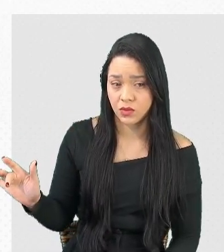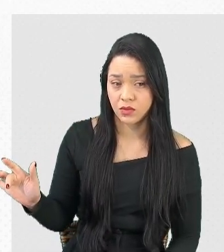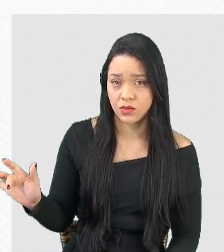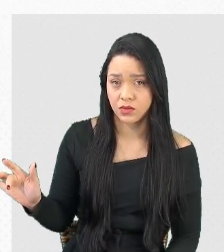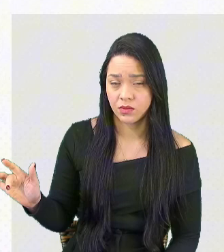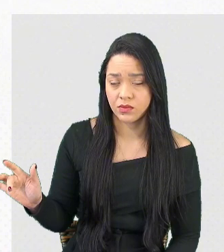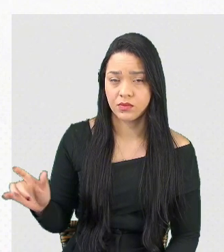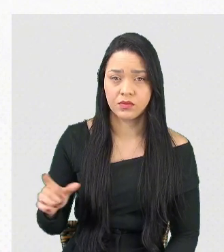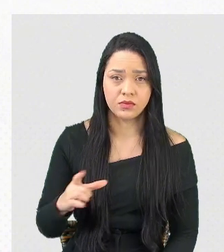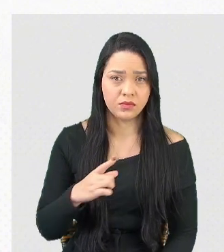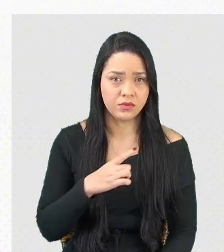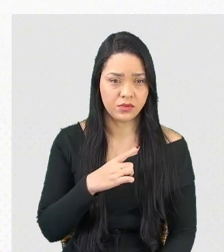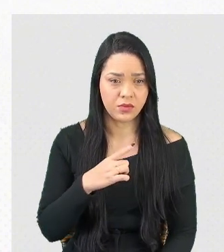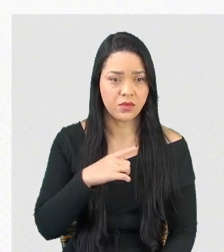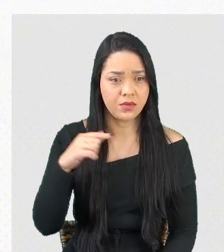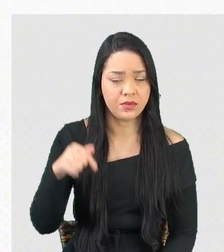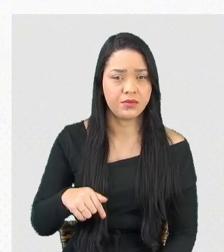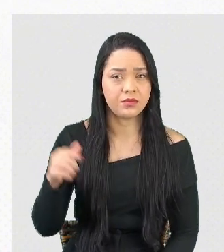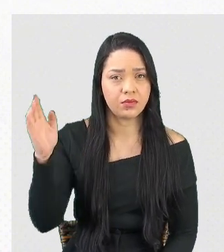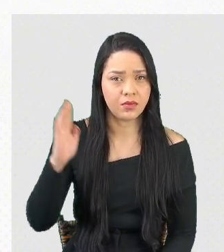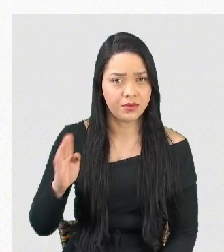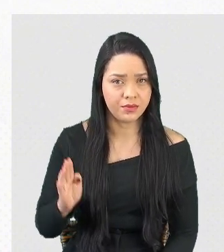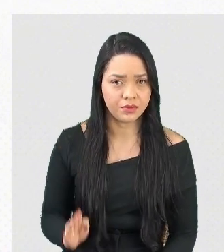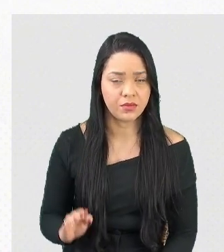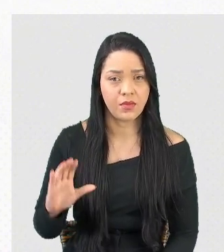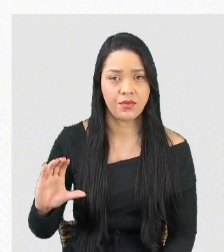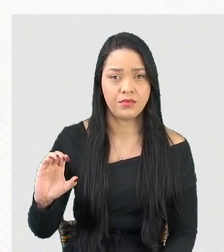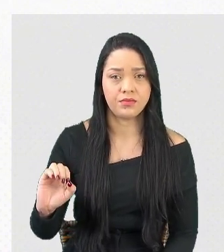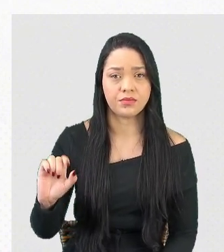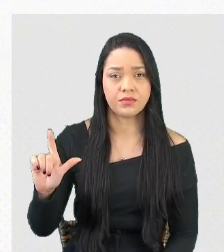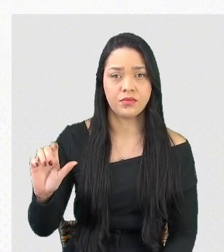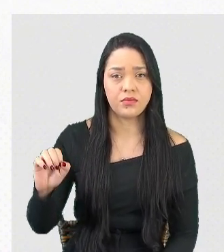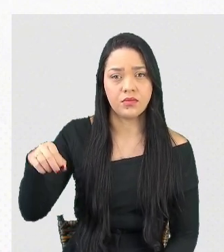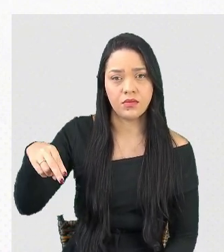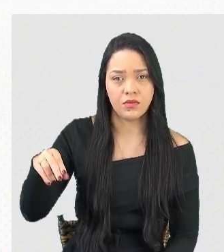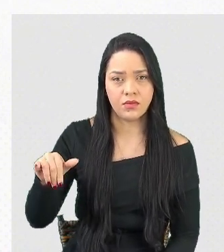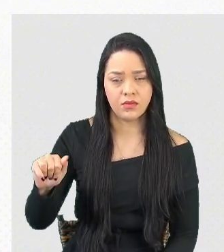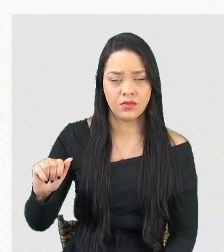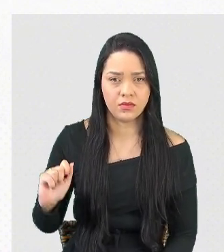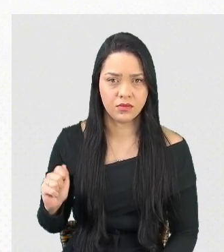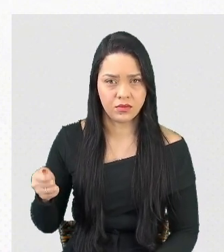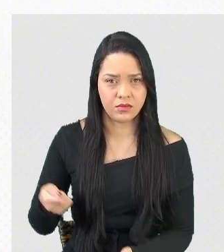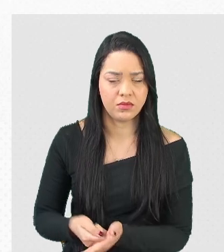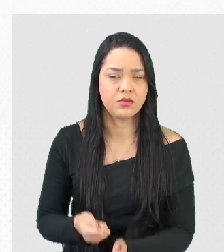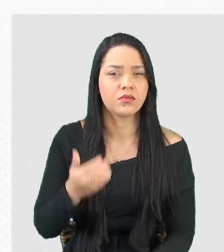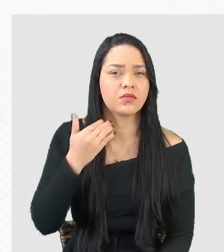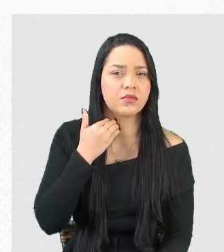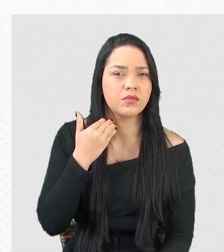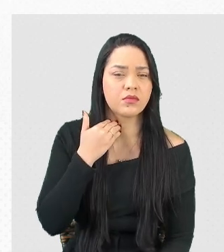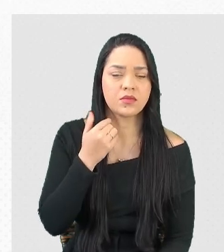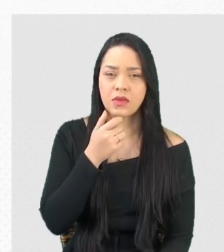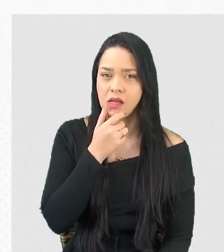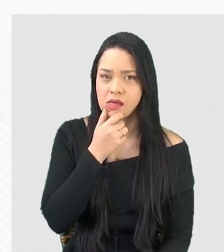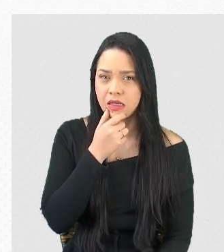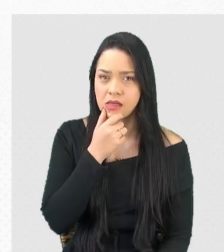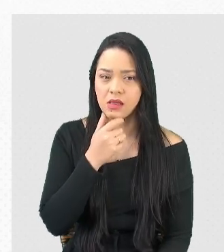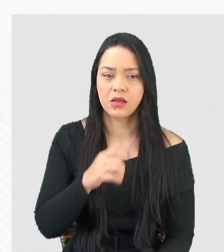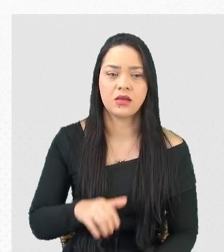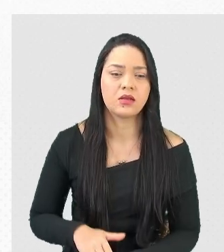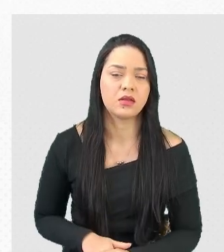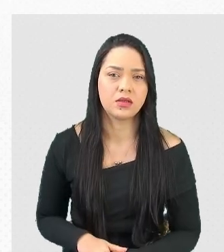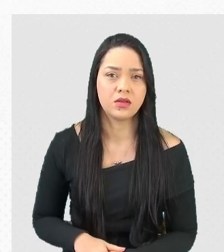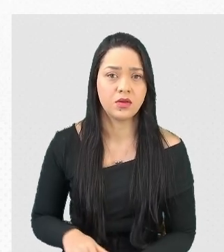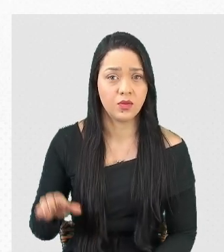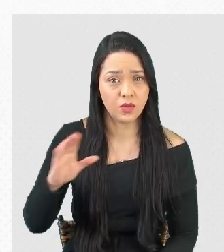são pagos aos bancos ingleses por Portugal, por conta dos vários empréstimos que